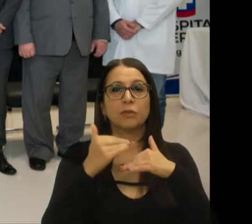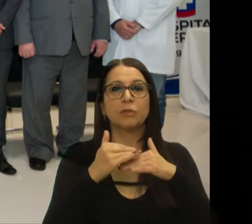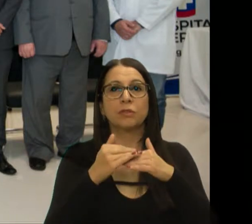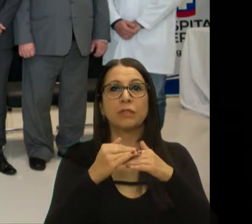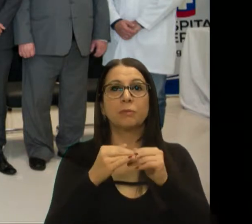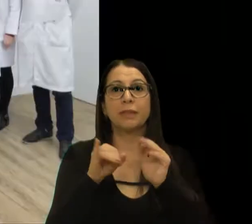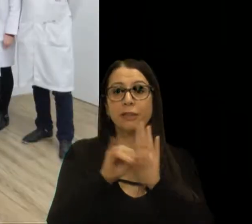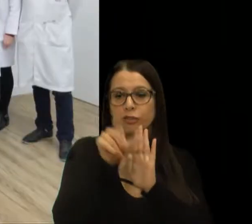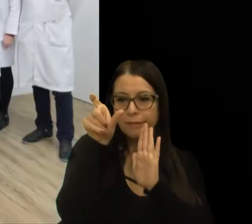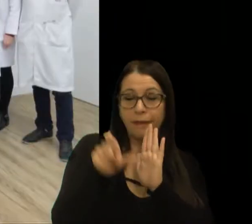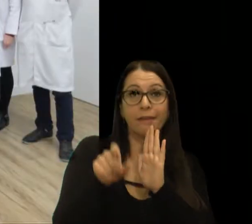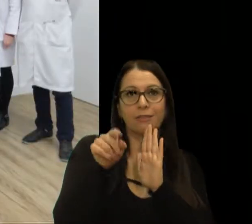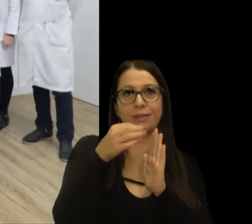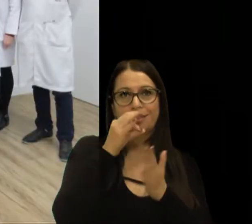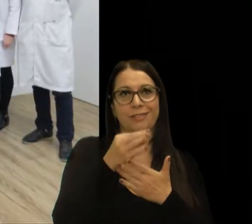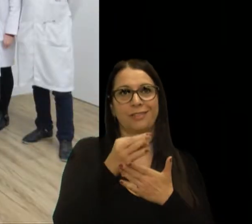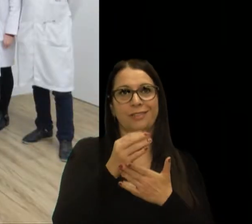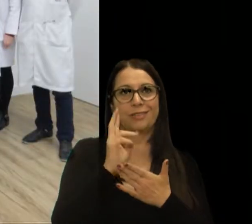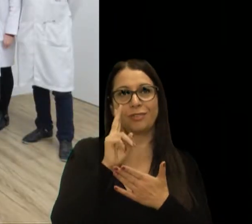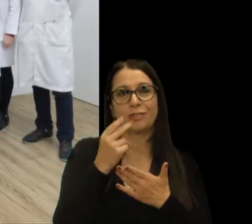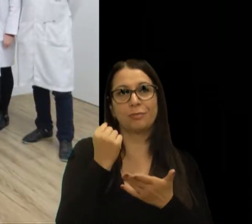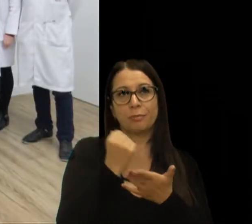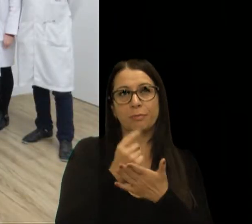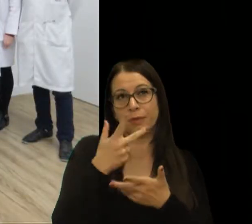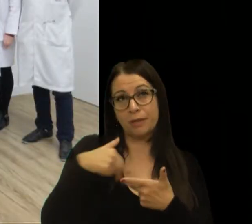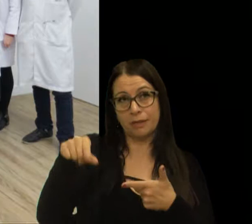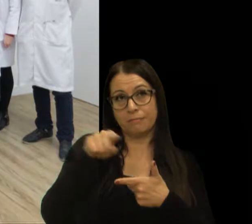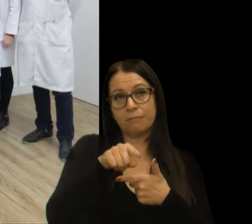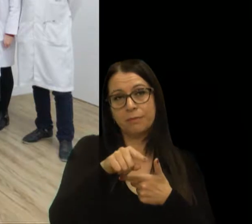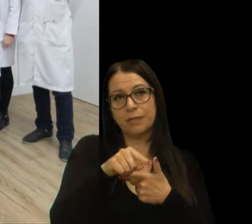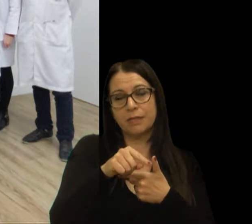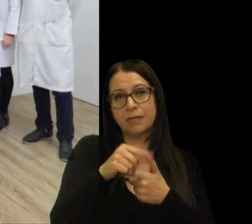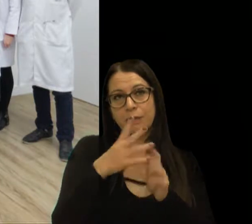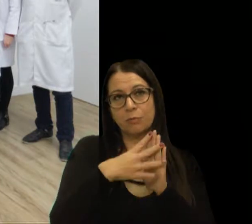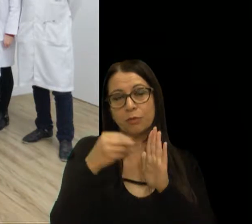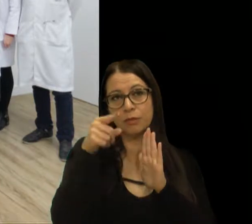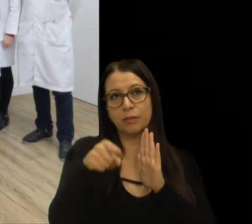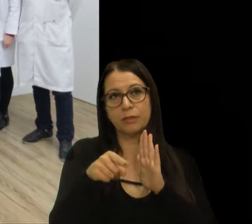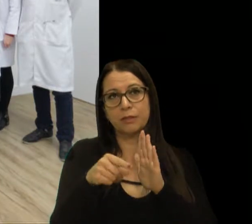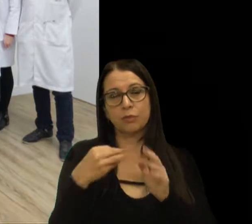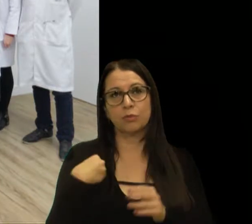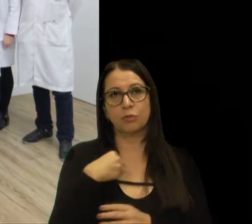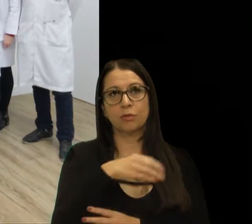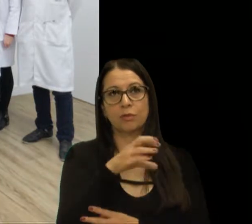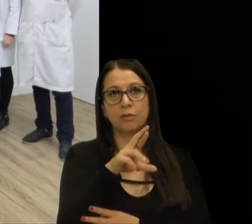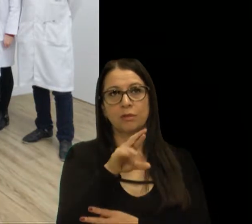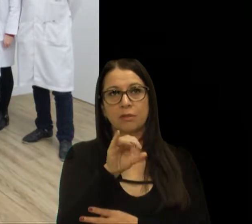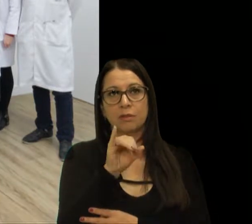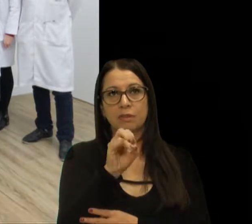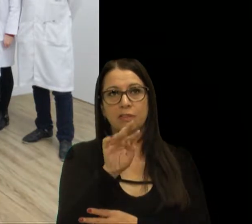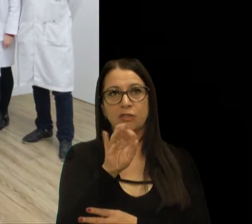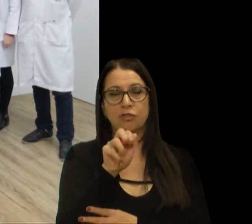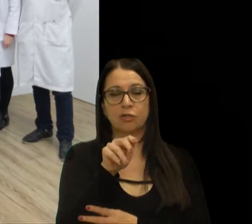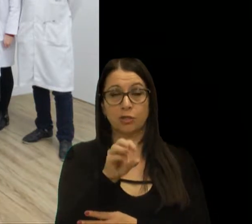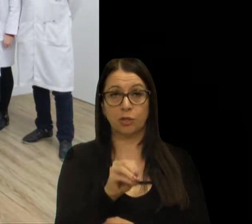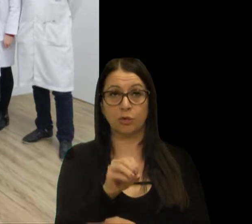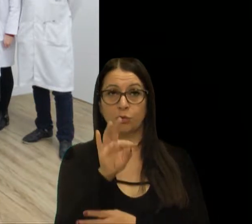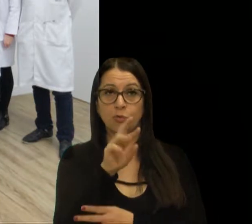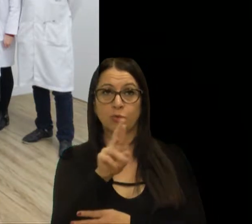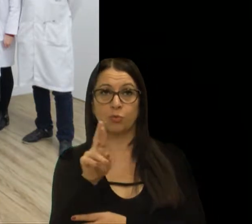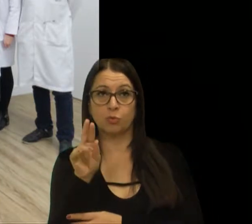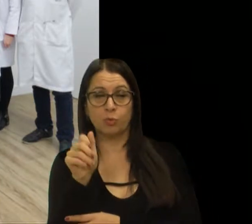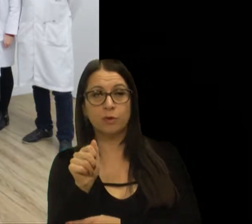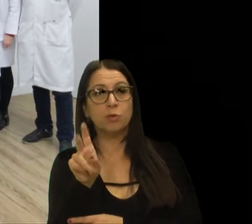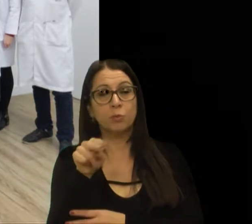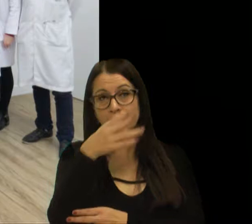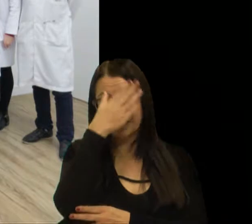Sul. Mas aí eu tinha uma referência, um grande amigo que se formou comigo, que é o Dr. Cristiano Turra, e eu nunca me esqueço que naquele